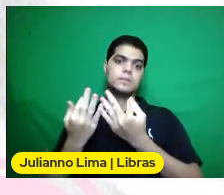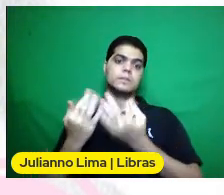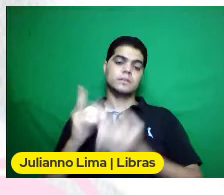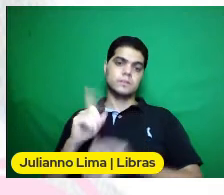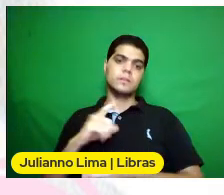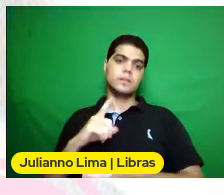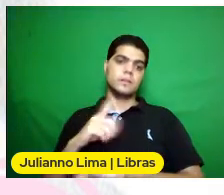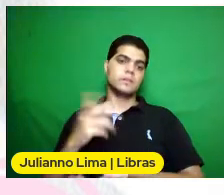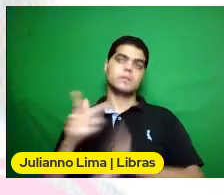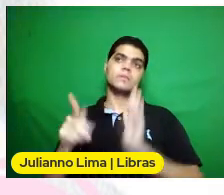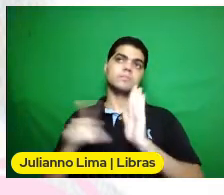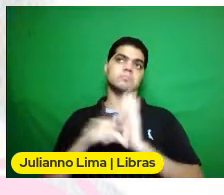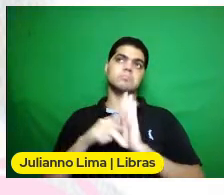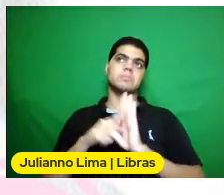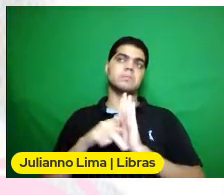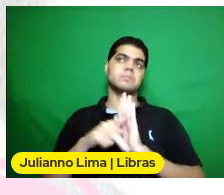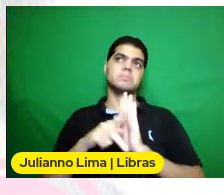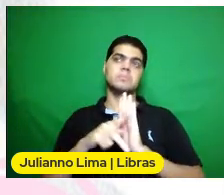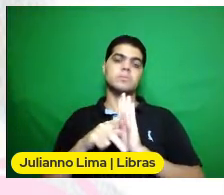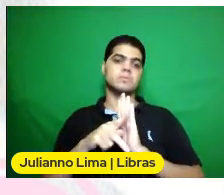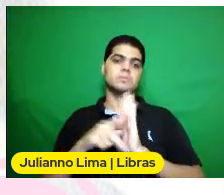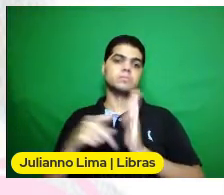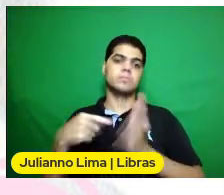tinha próximo, né?